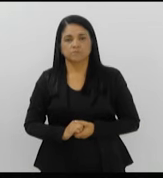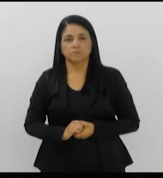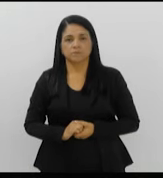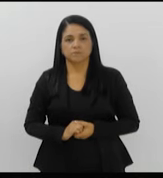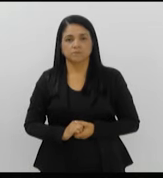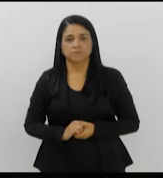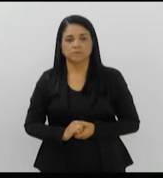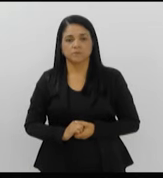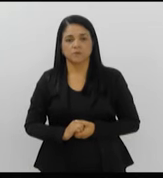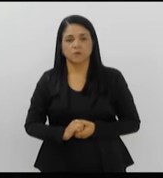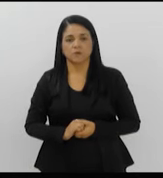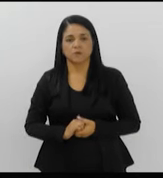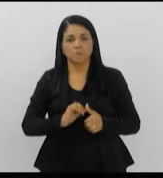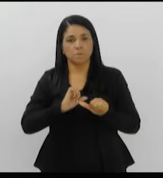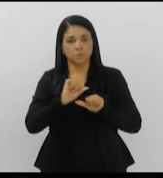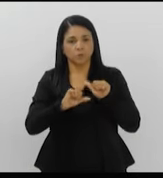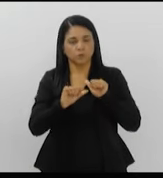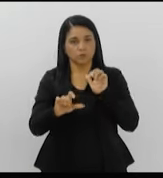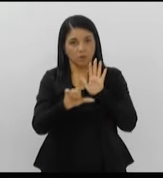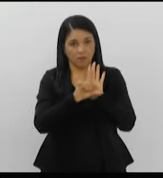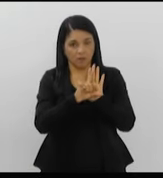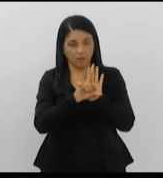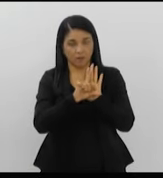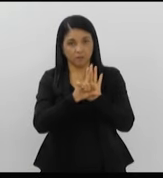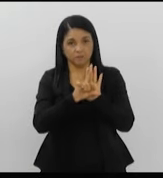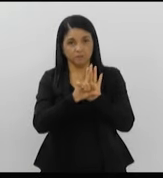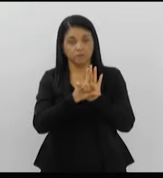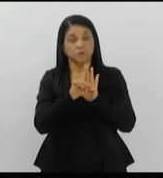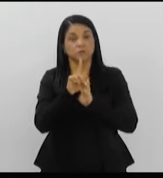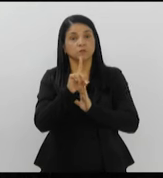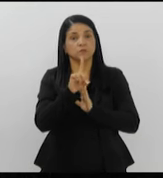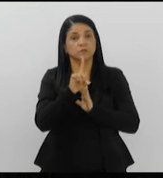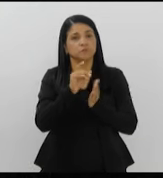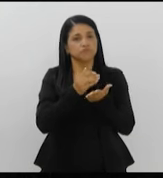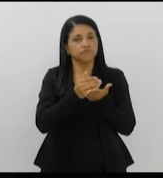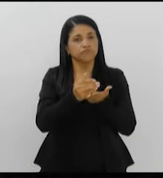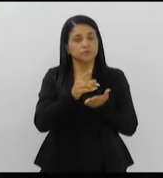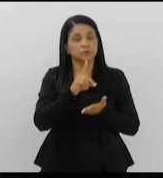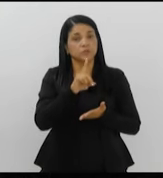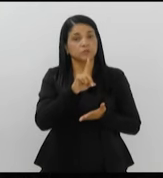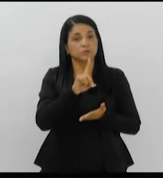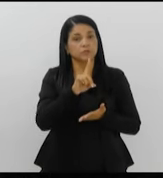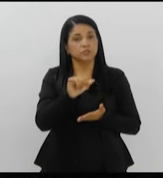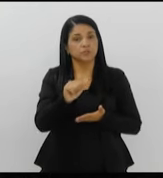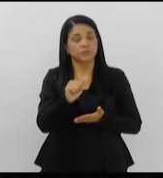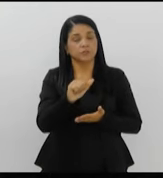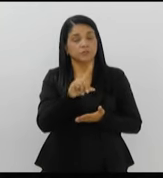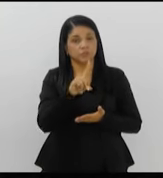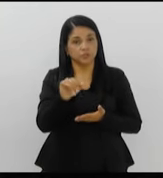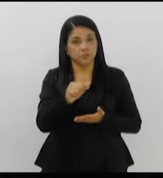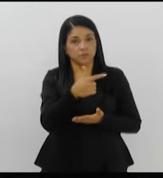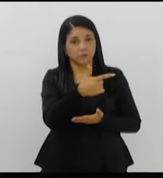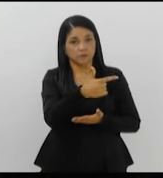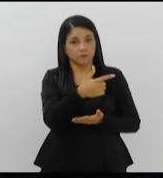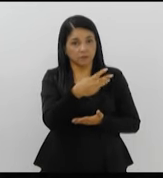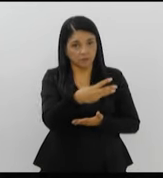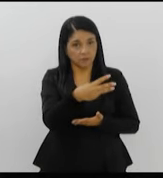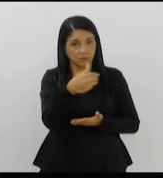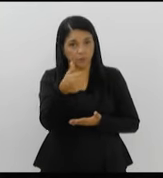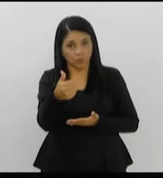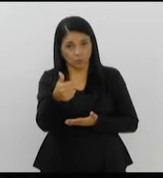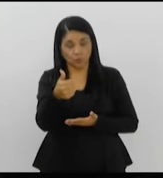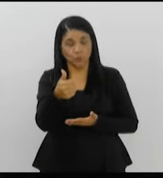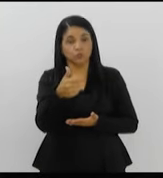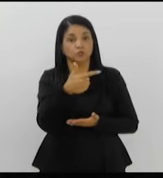a lei a partir de 31 de julho de 27. E aí,